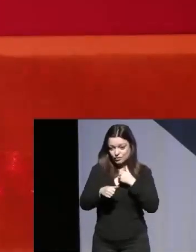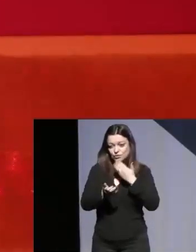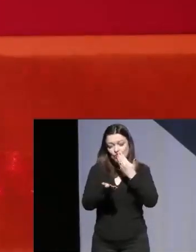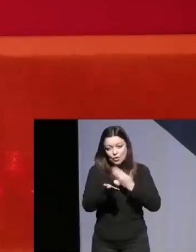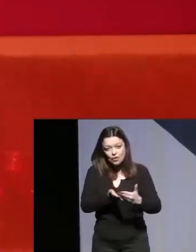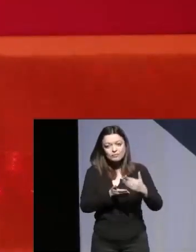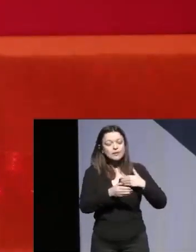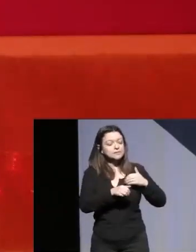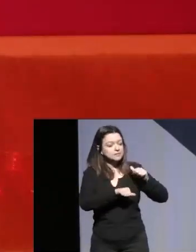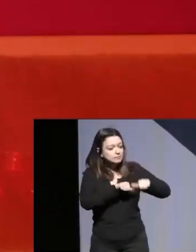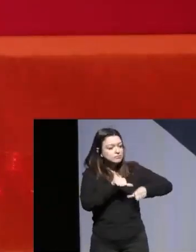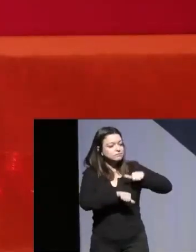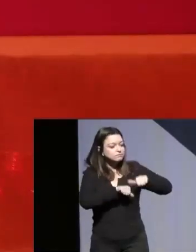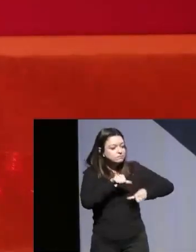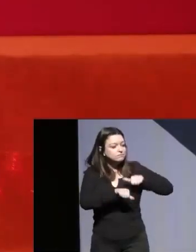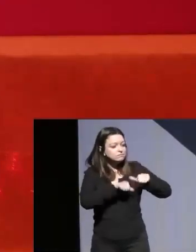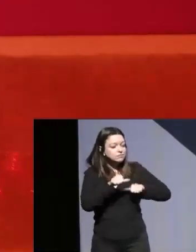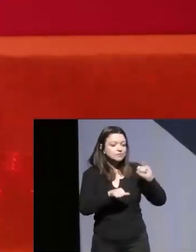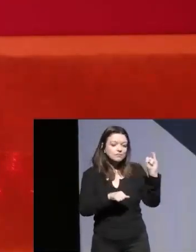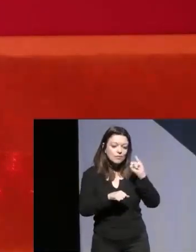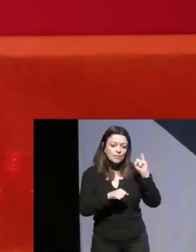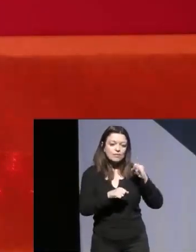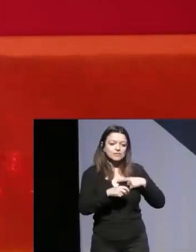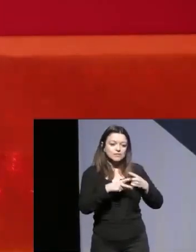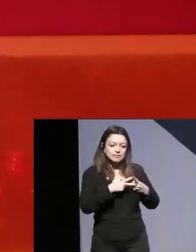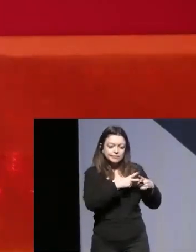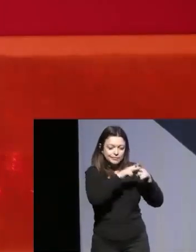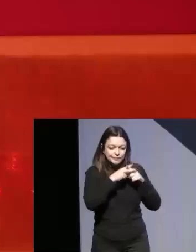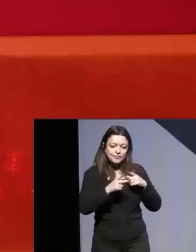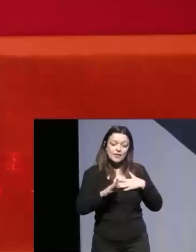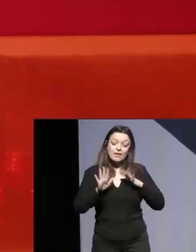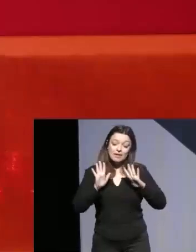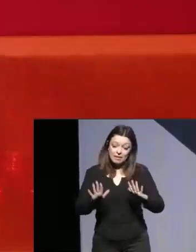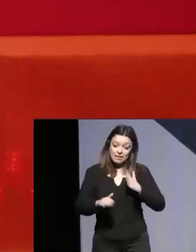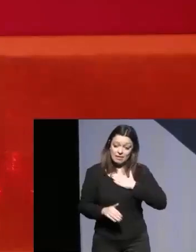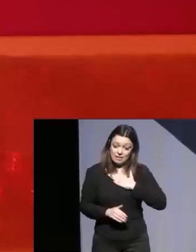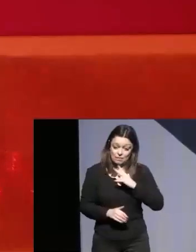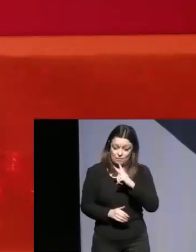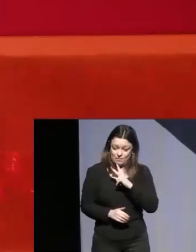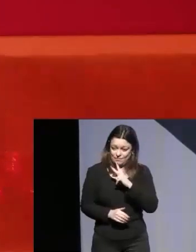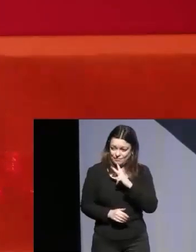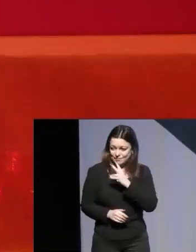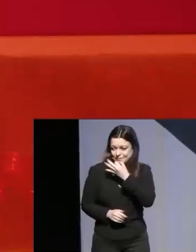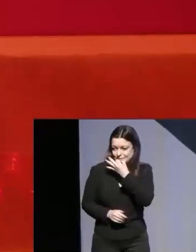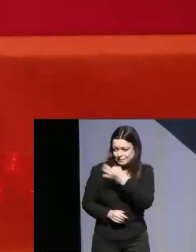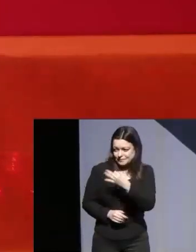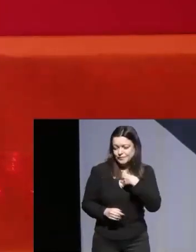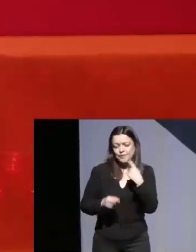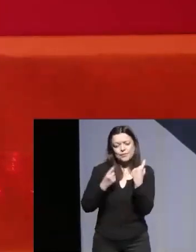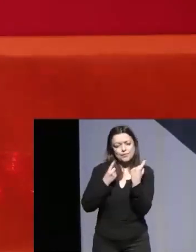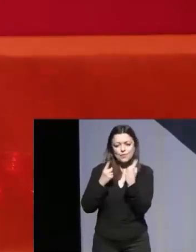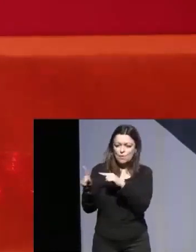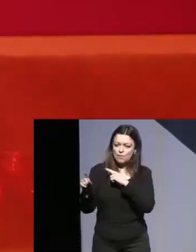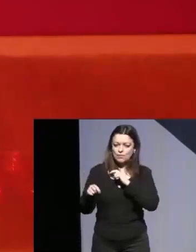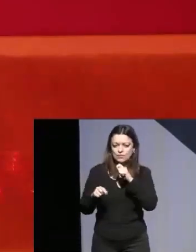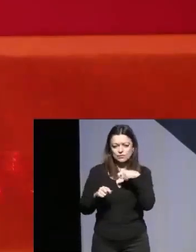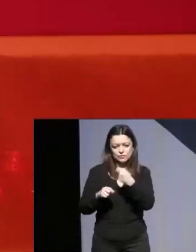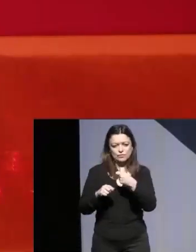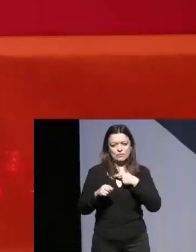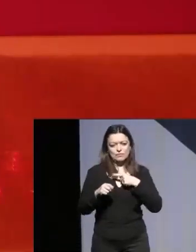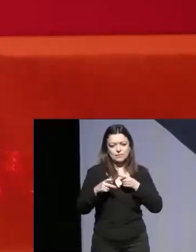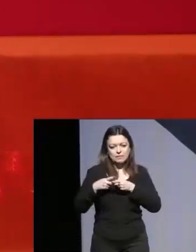Eu, pessoalmente, sempre fui contrária à ideia de uma reforma, porque eu acho que o nosso sistema tributário ele